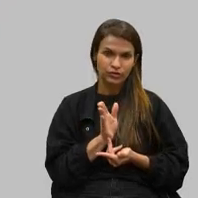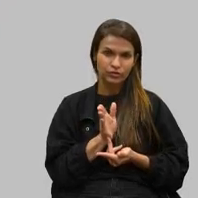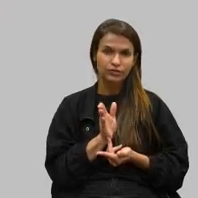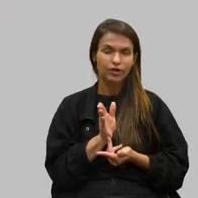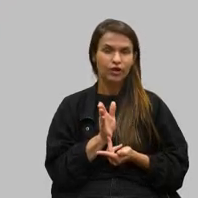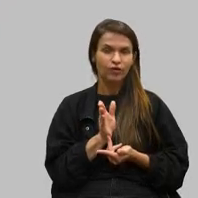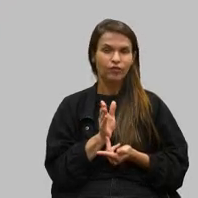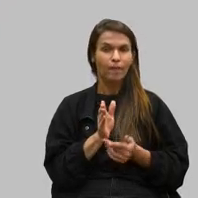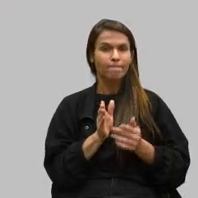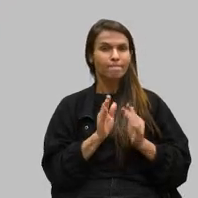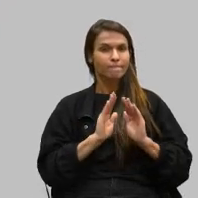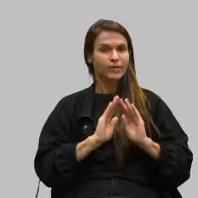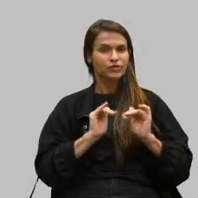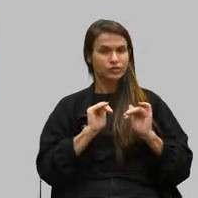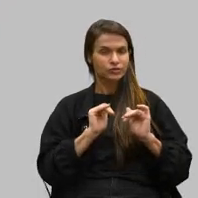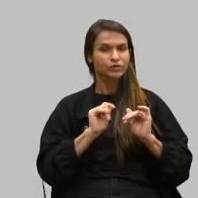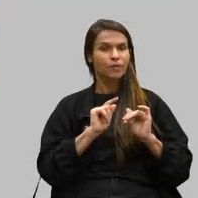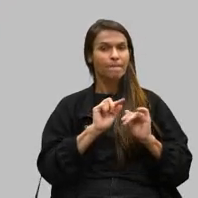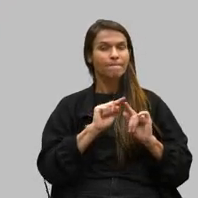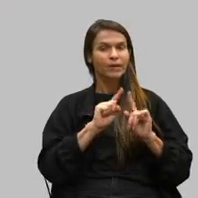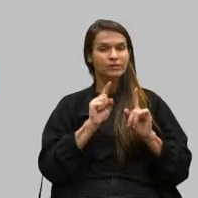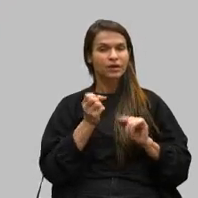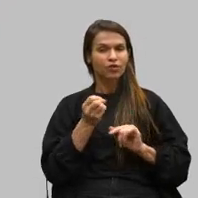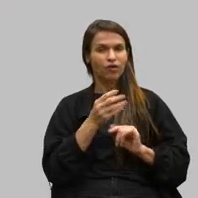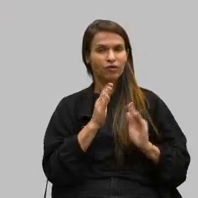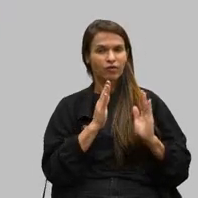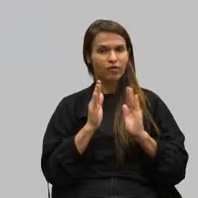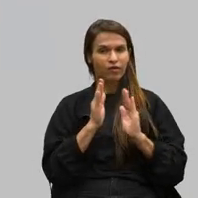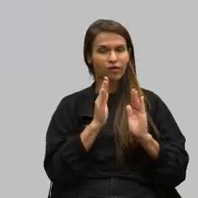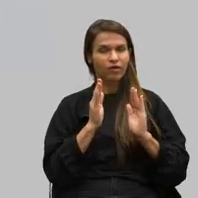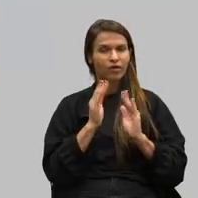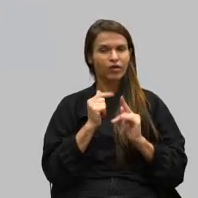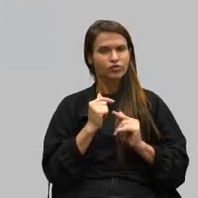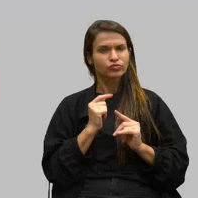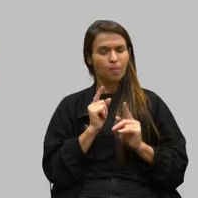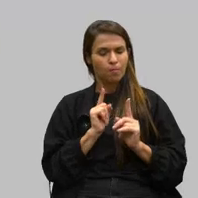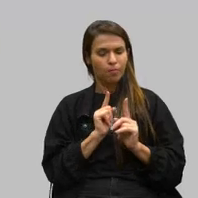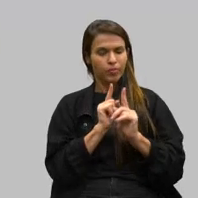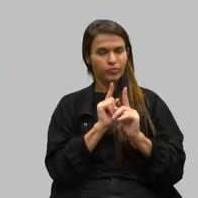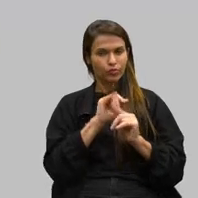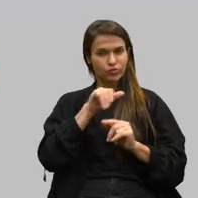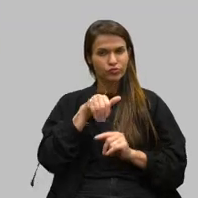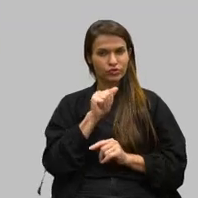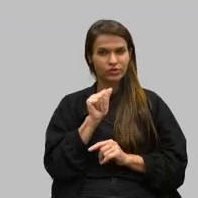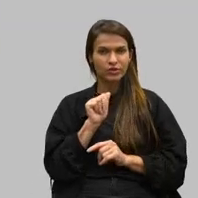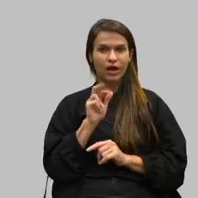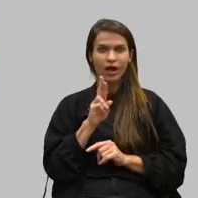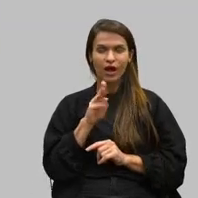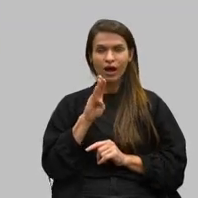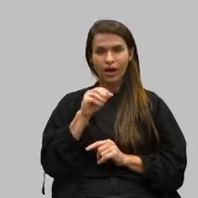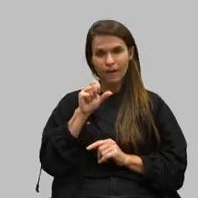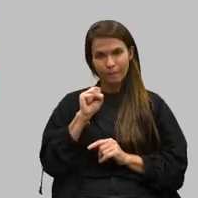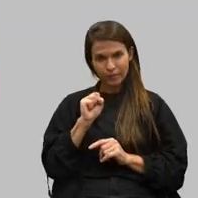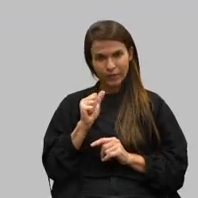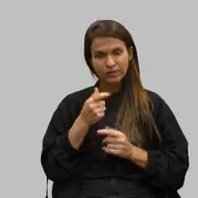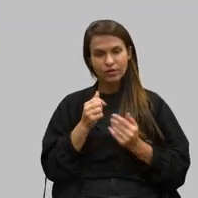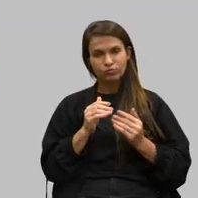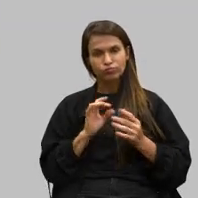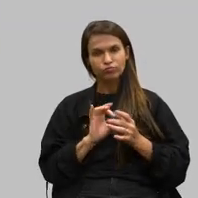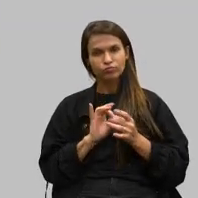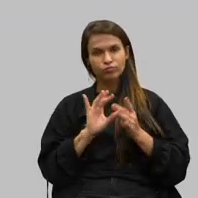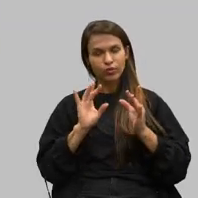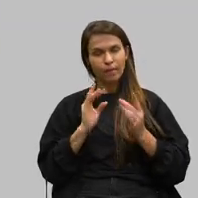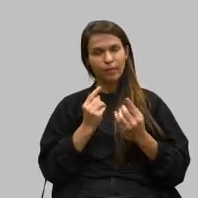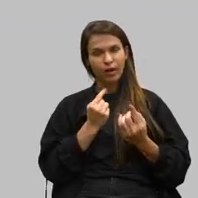acionado para isso, mas essa nova fase agora que eu tive pessoalmente com o Jabas, e ele realmente colocou à disposição para conversar